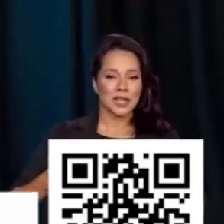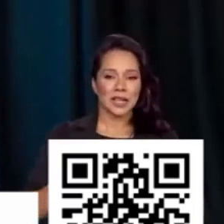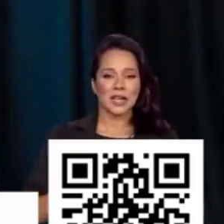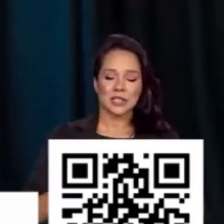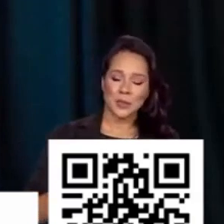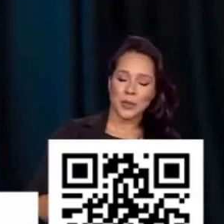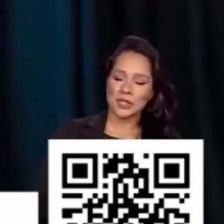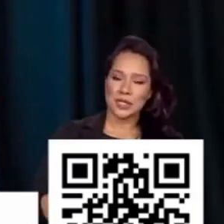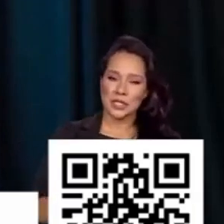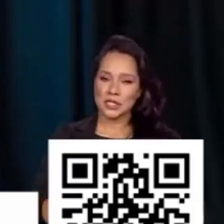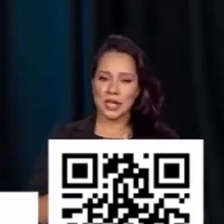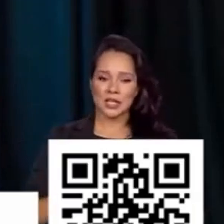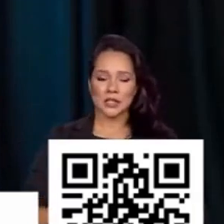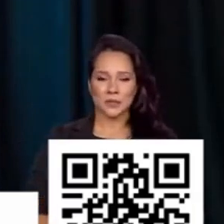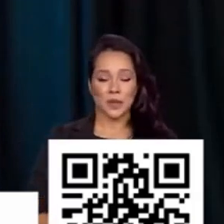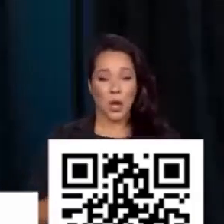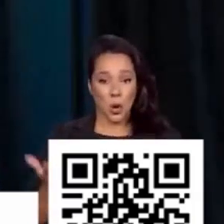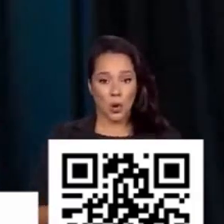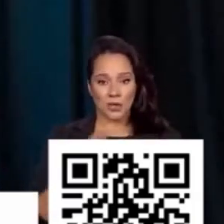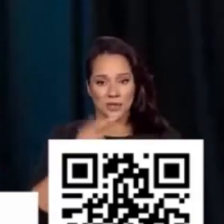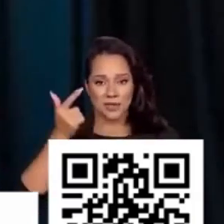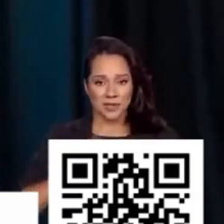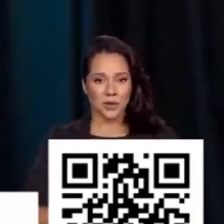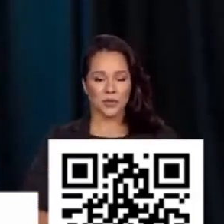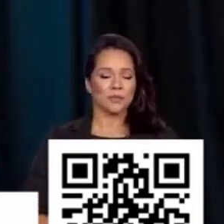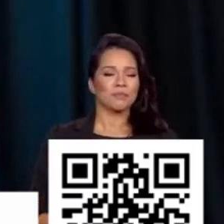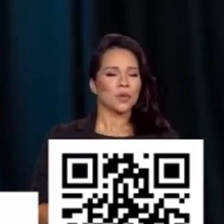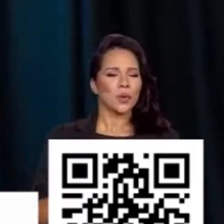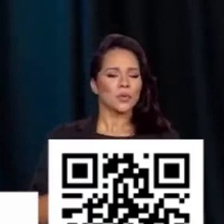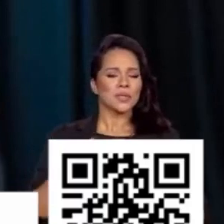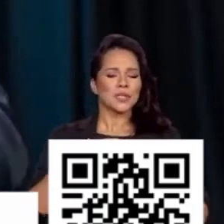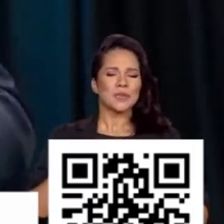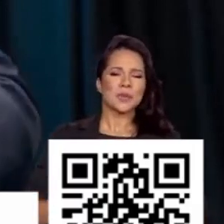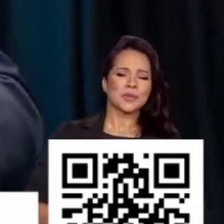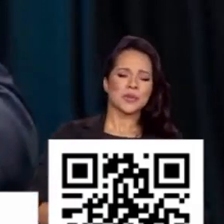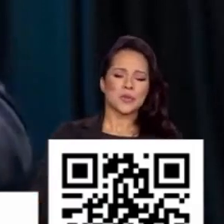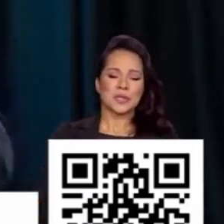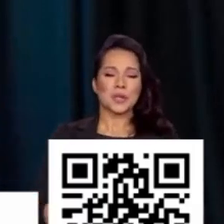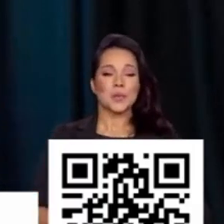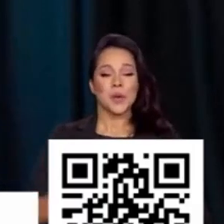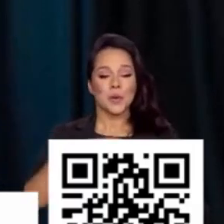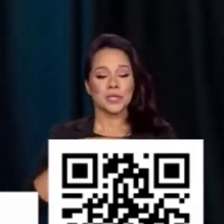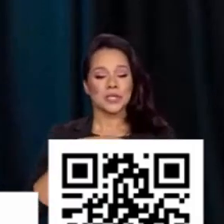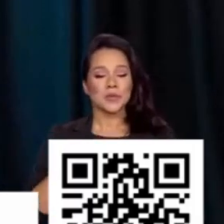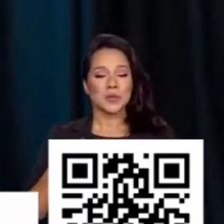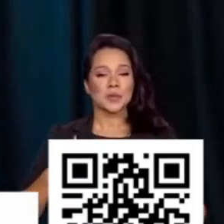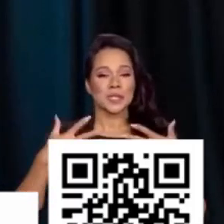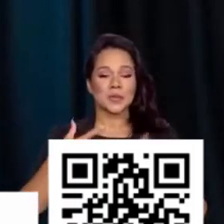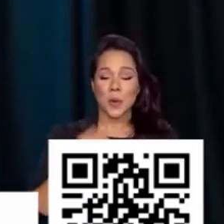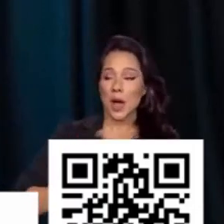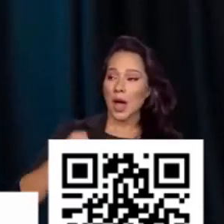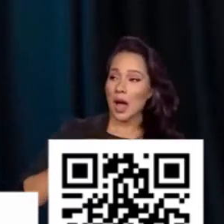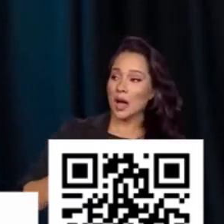todos eles né é absurdo a hora que ele ele quer se colocar como um defensor da democracia